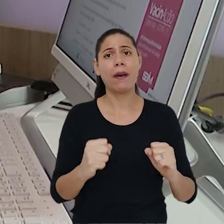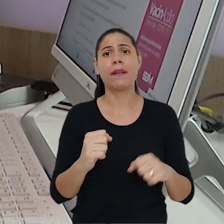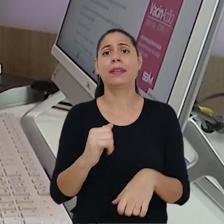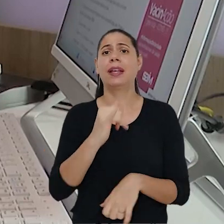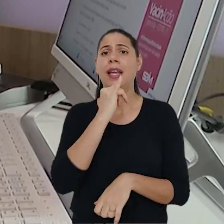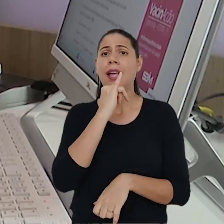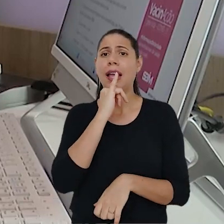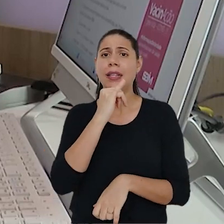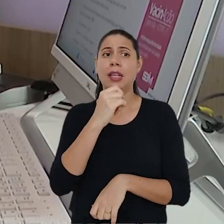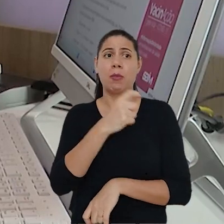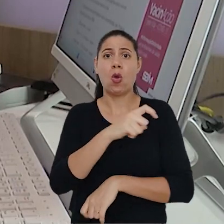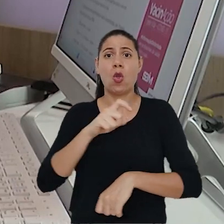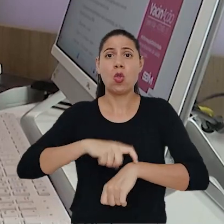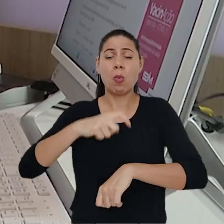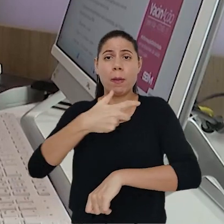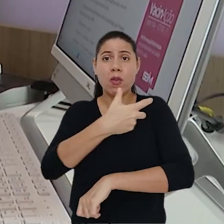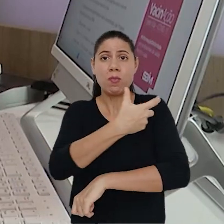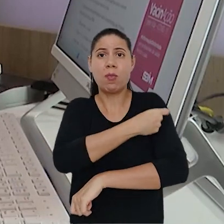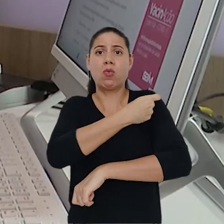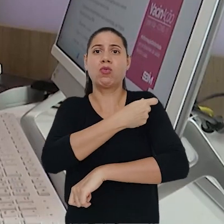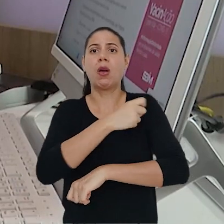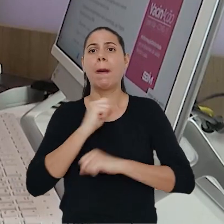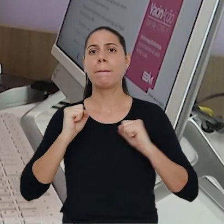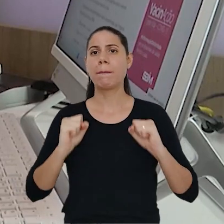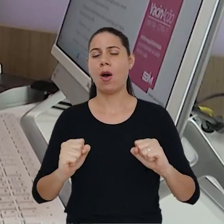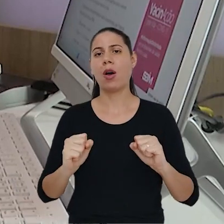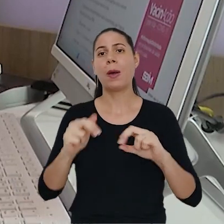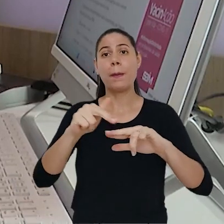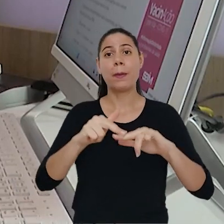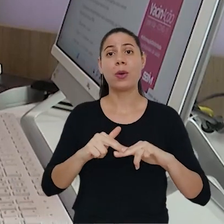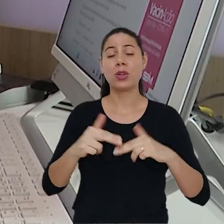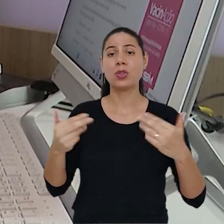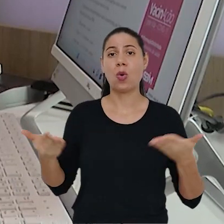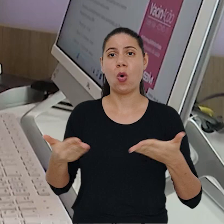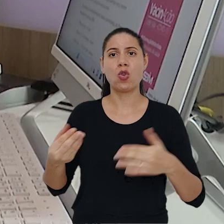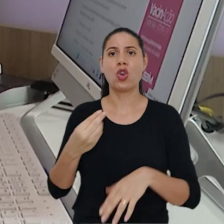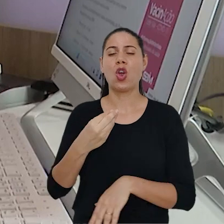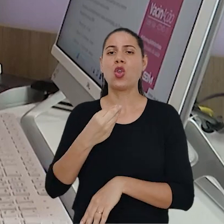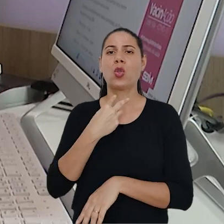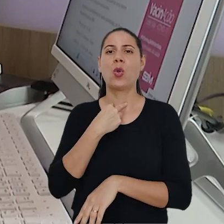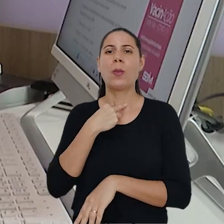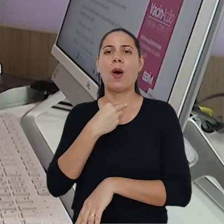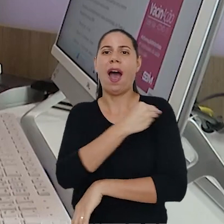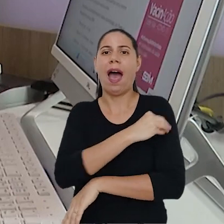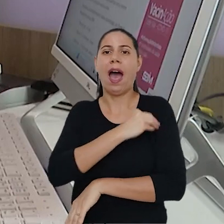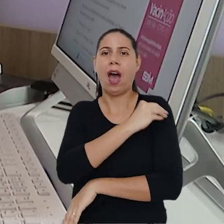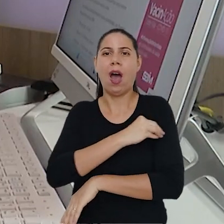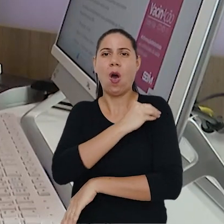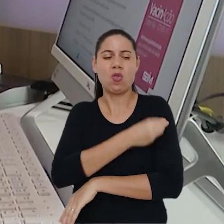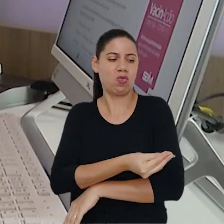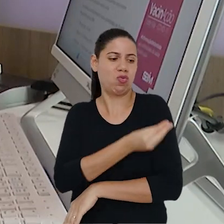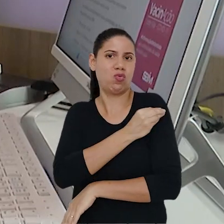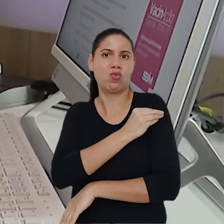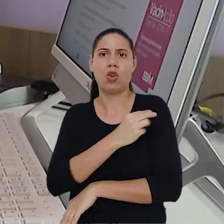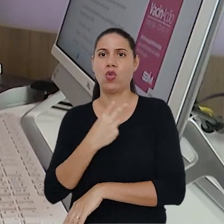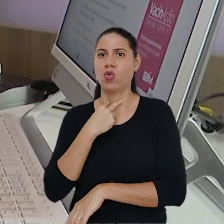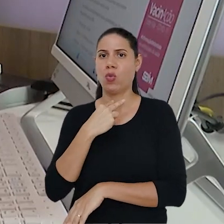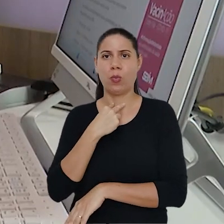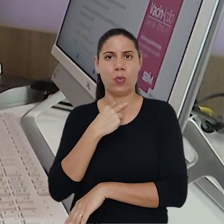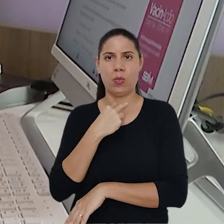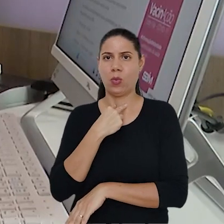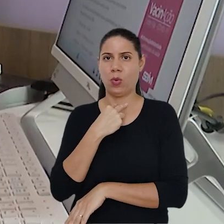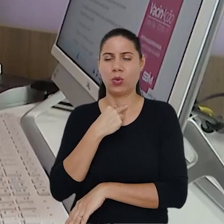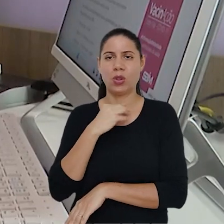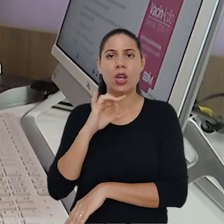pode ter uma contaminação na hora que se aplica a vacina. Por isso que hoje em dia não se passa mais álcool, passa só um